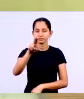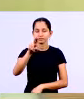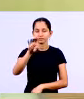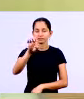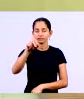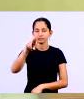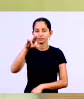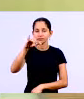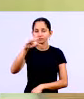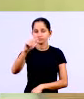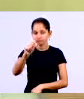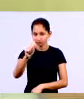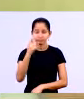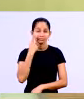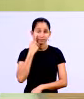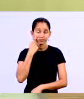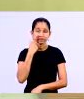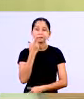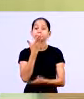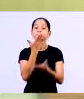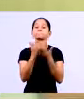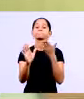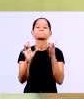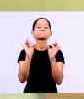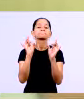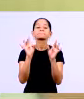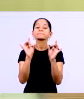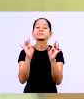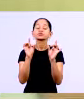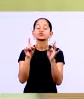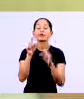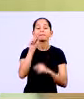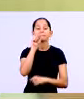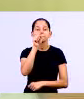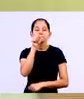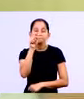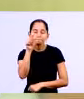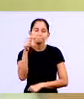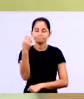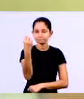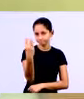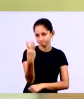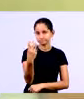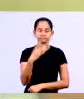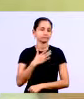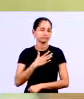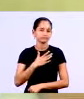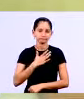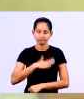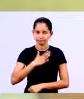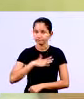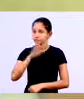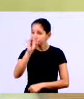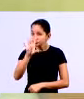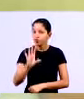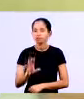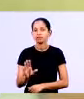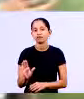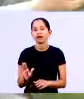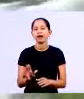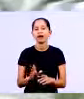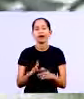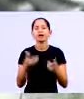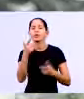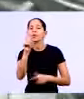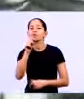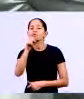palavra sequência, a perda foi apenas no hífen. Por que o acento circunflexo não caiu? Ah, tá. É